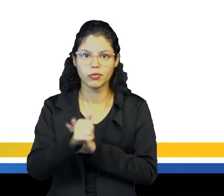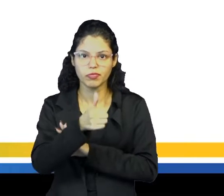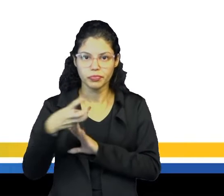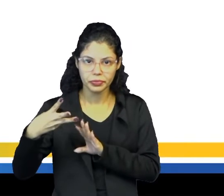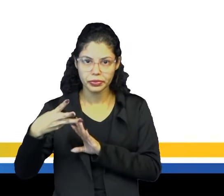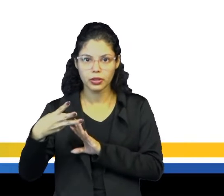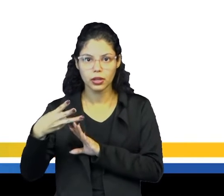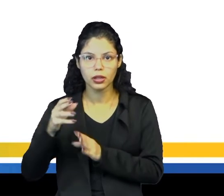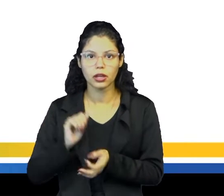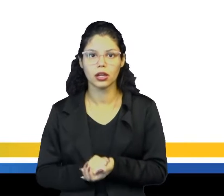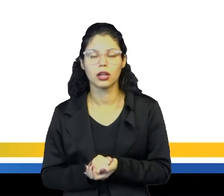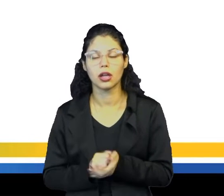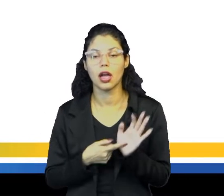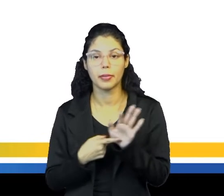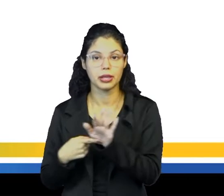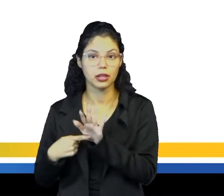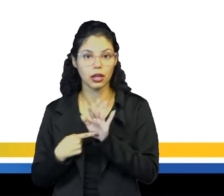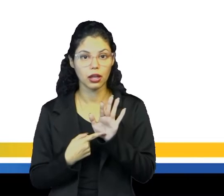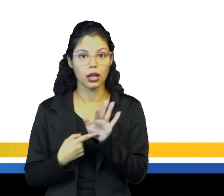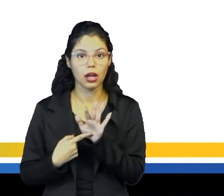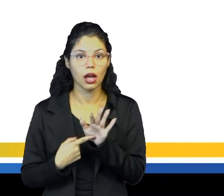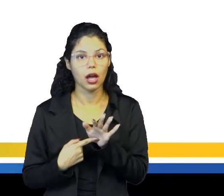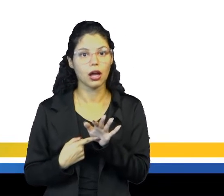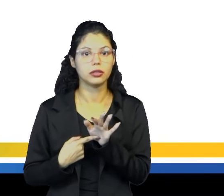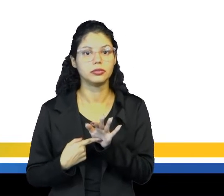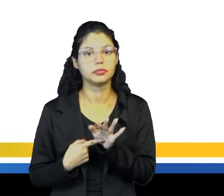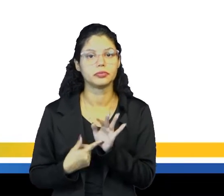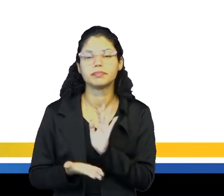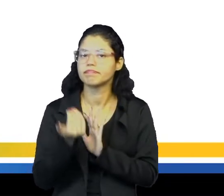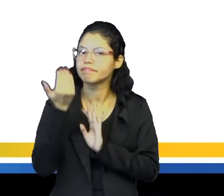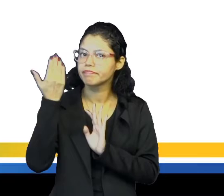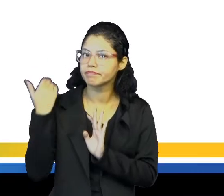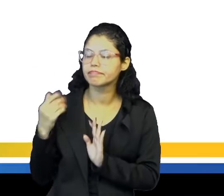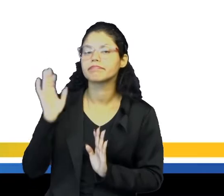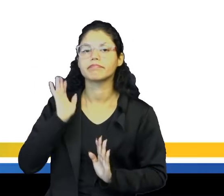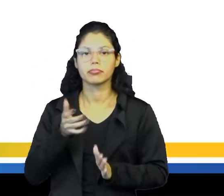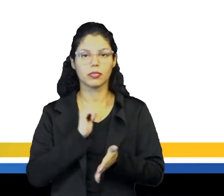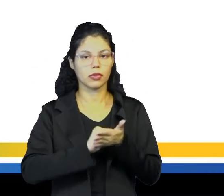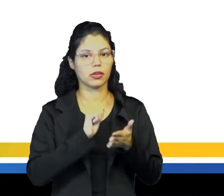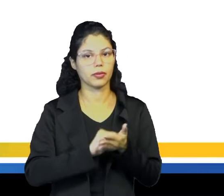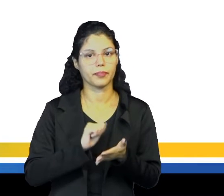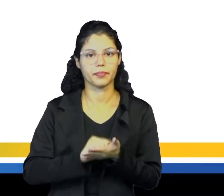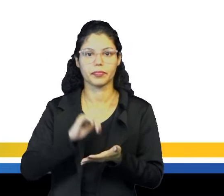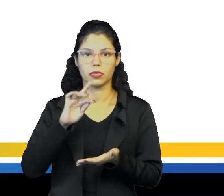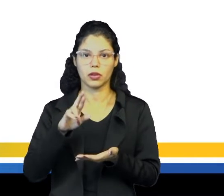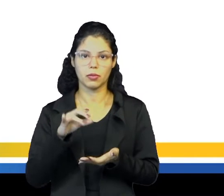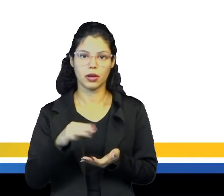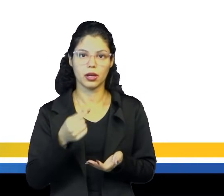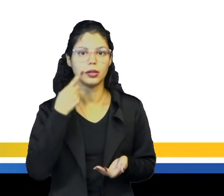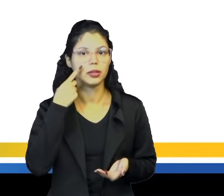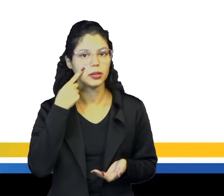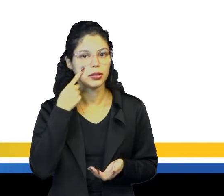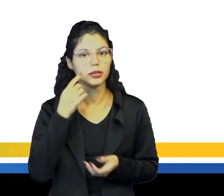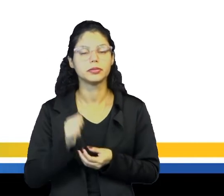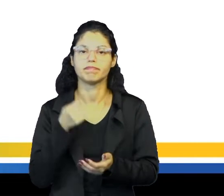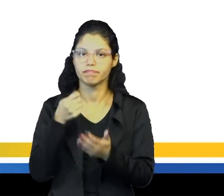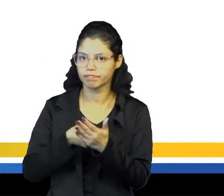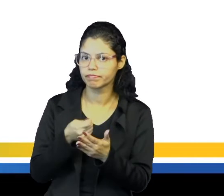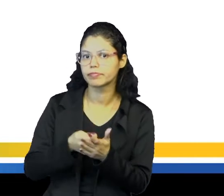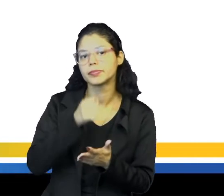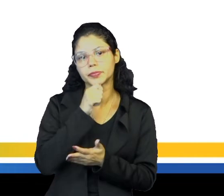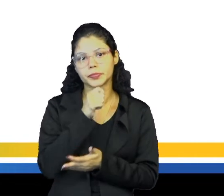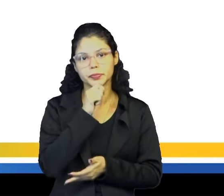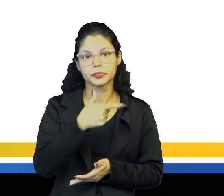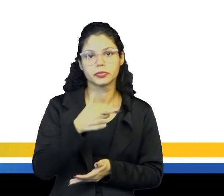13, né, de 90, representavam uma forma antiga de escrita olmeca, né? Essa suspeita ela foi reforçada aí